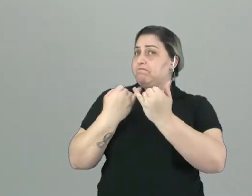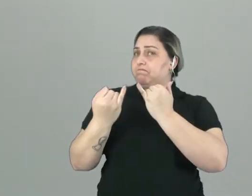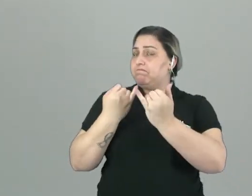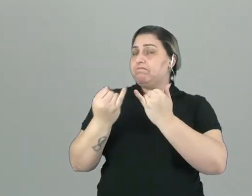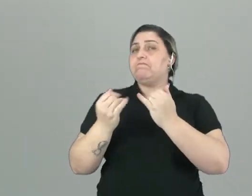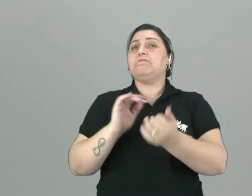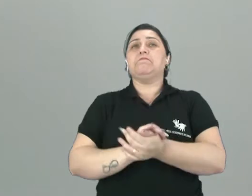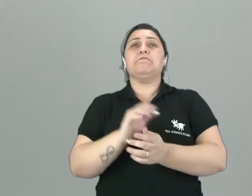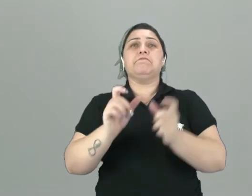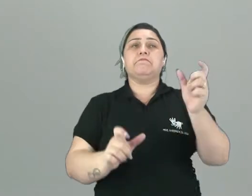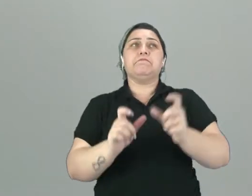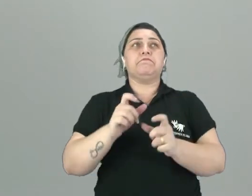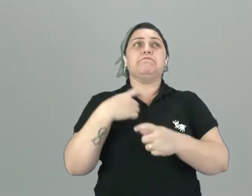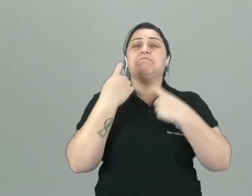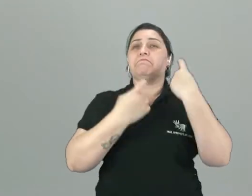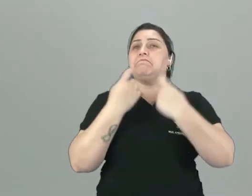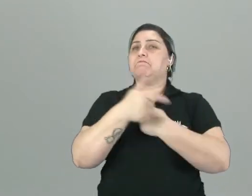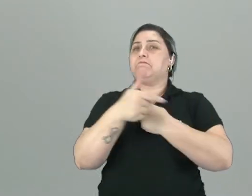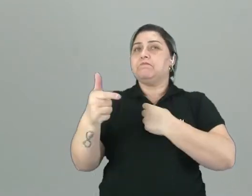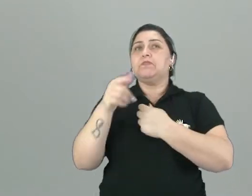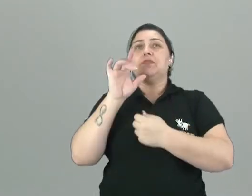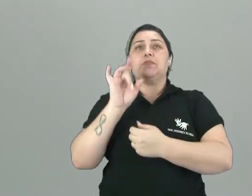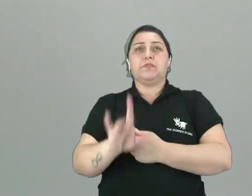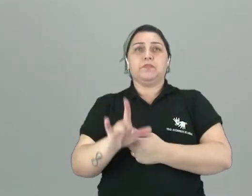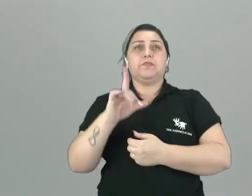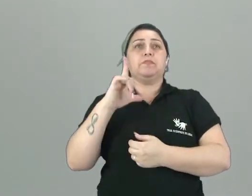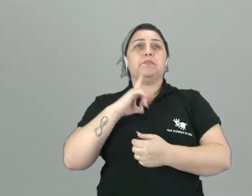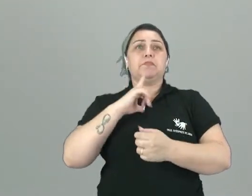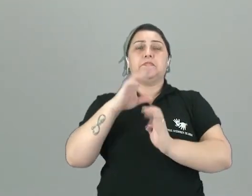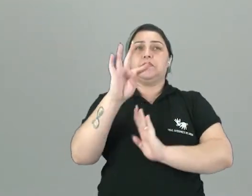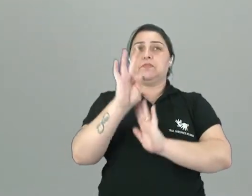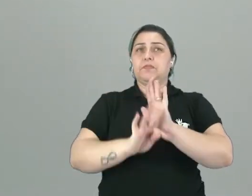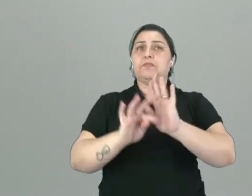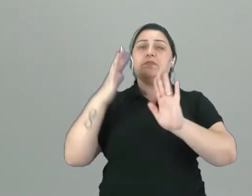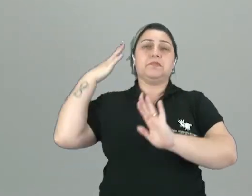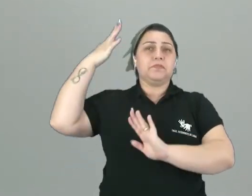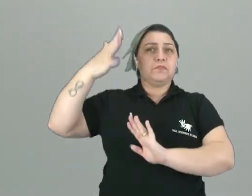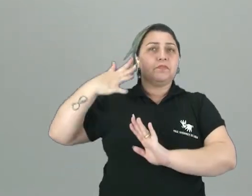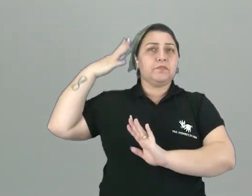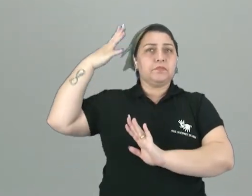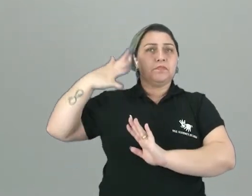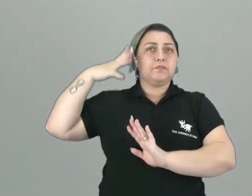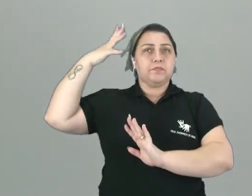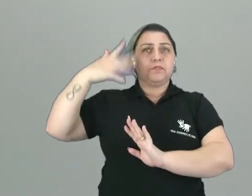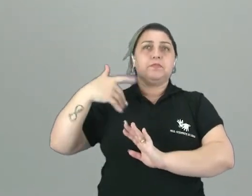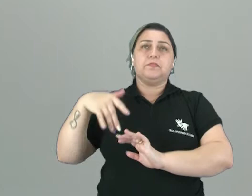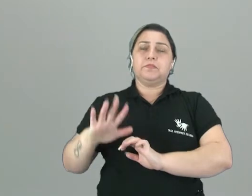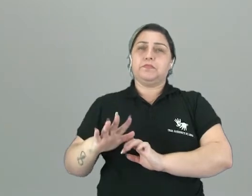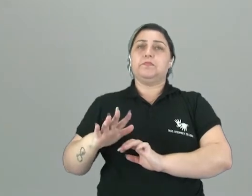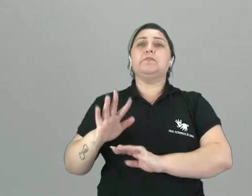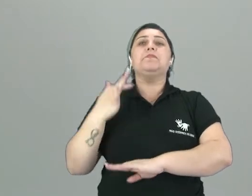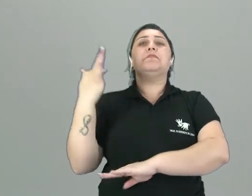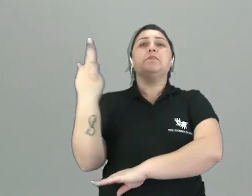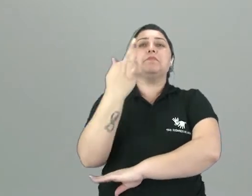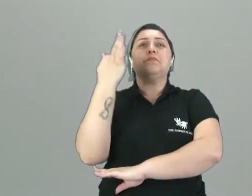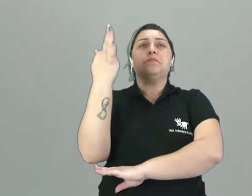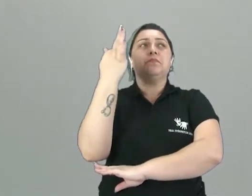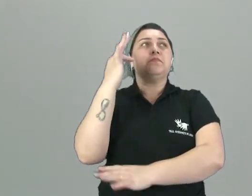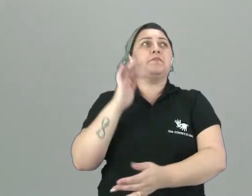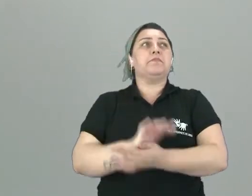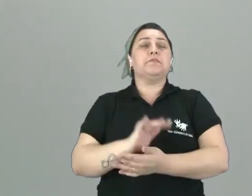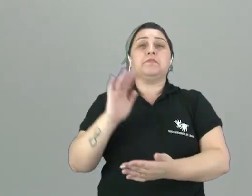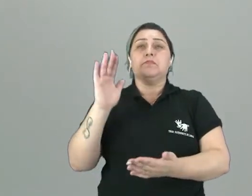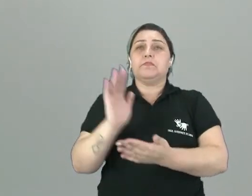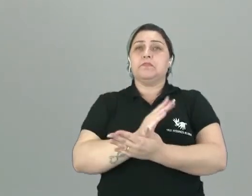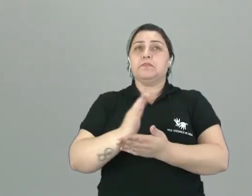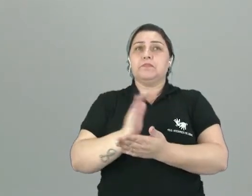pessoa, acaba não se preocupando. Só que há textos, há palestras, há situações mais formais, né, alguns